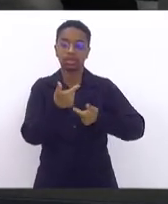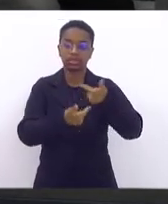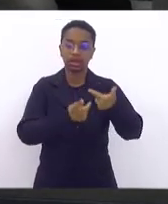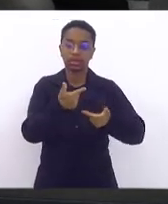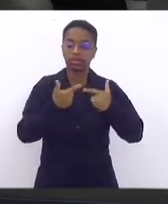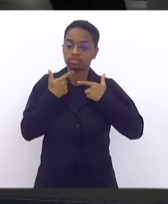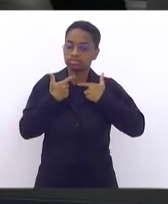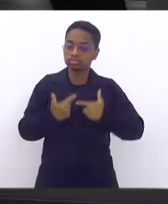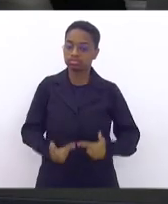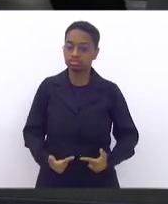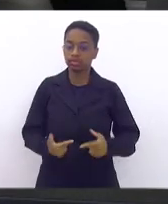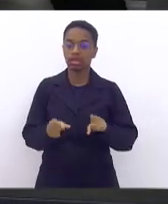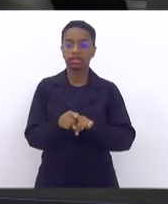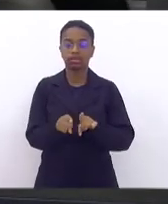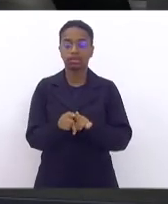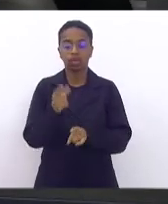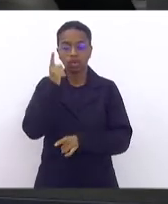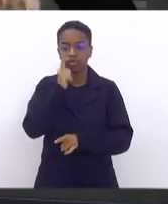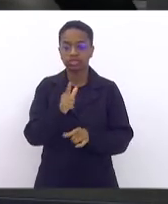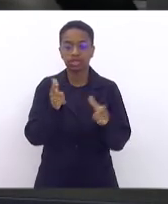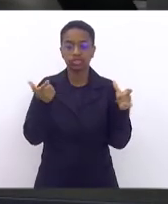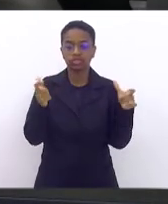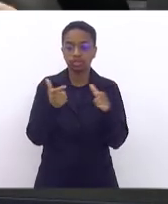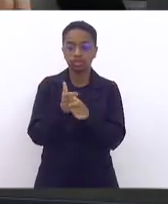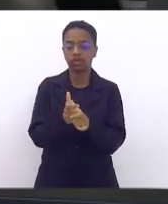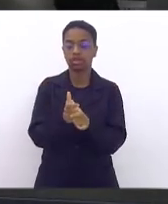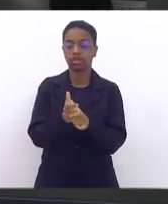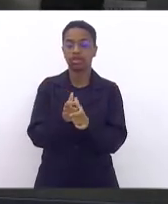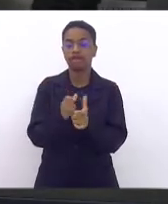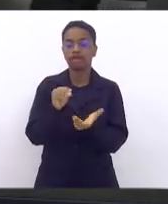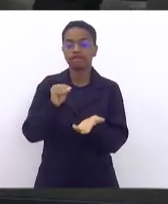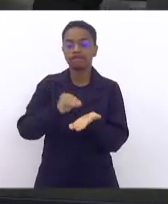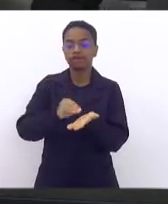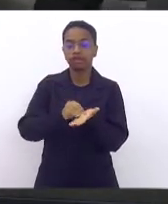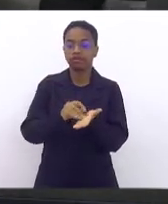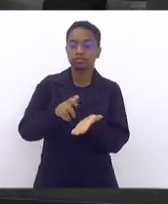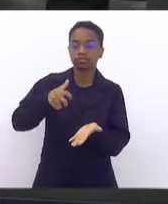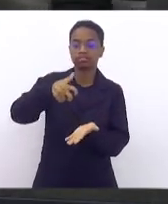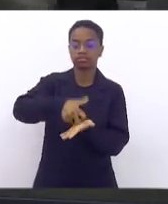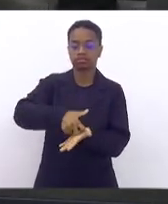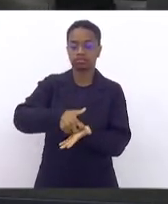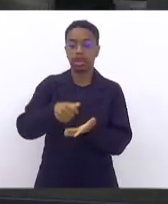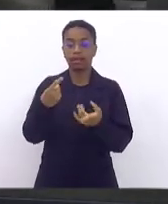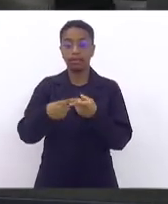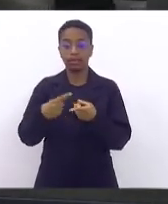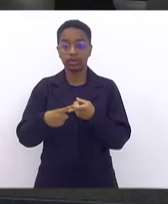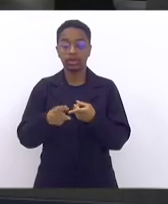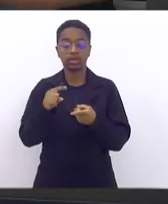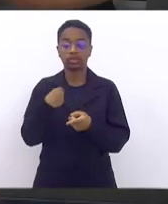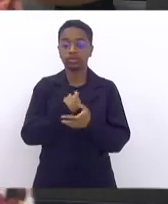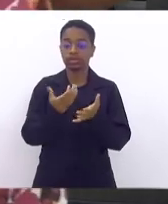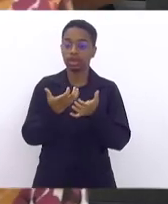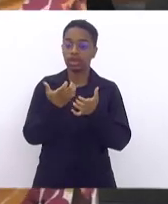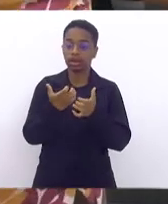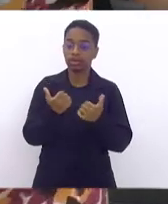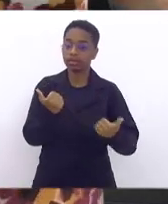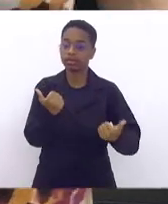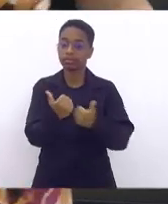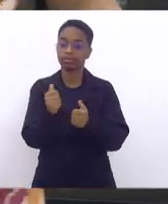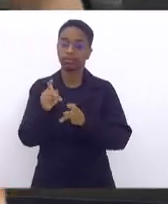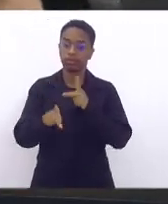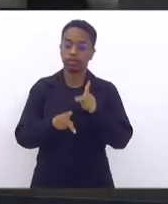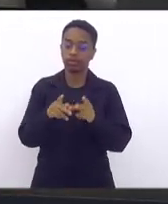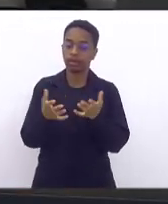imparcial e que vai reduzir a impunidade. A gente quer trabalhar em prol da população, da